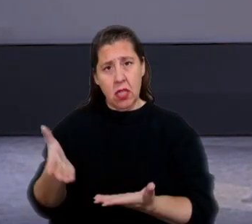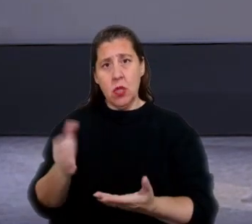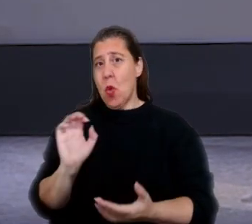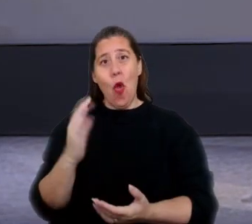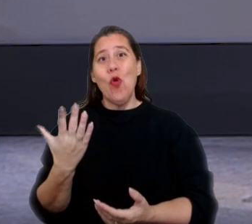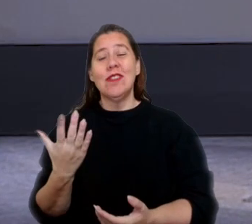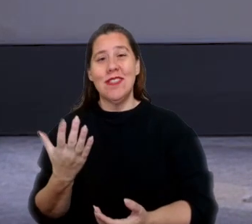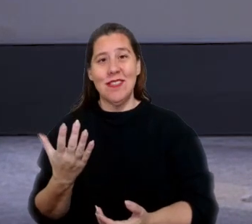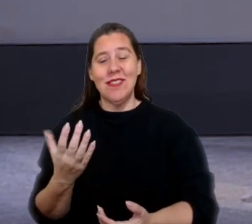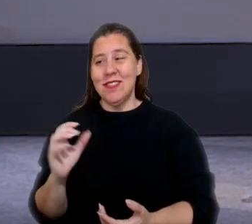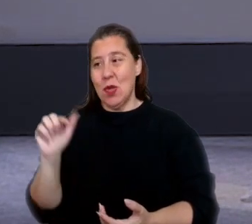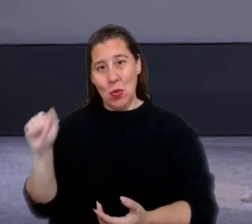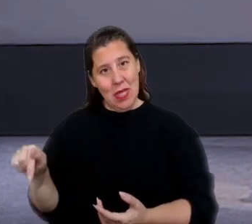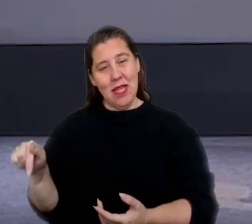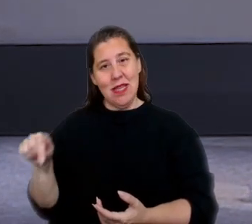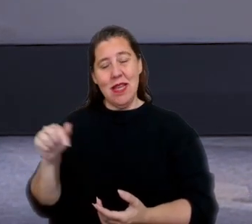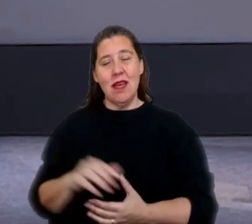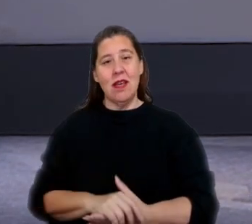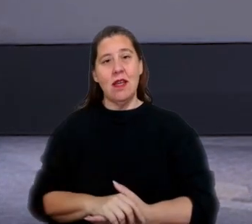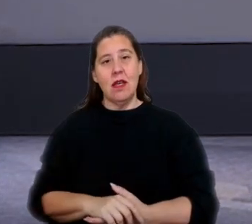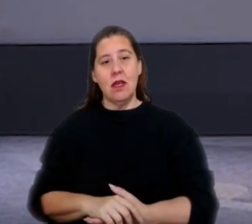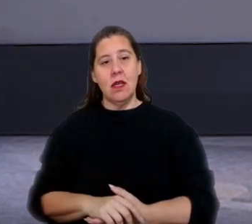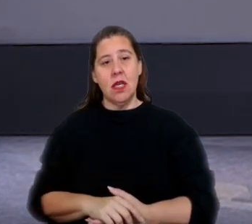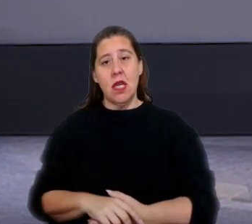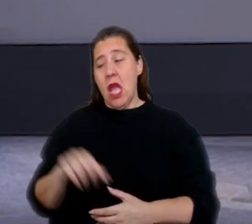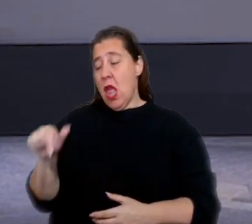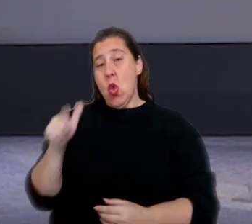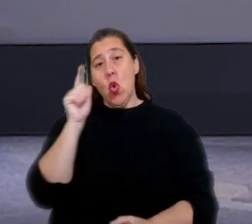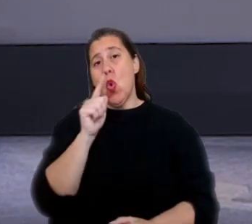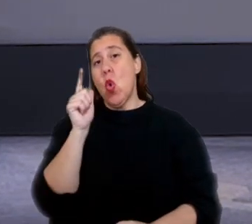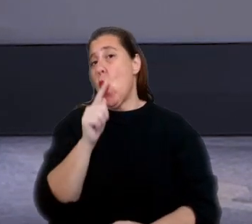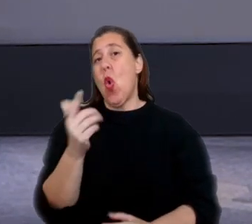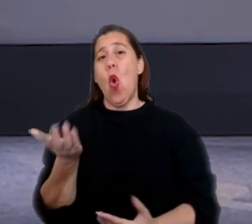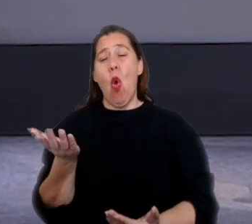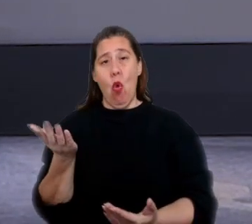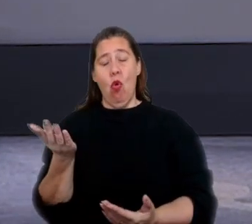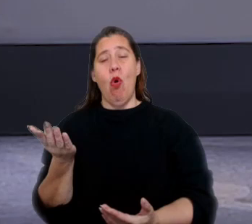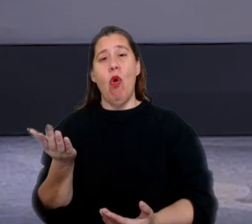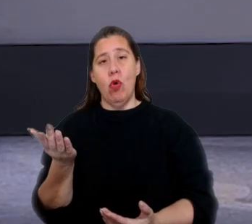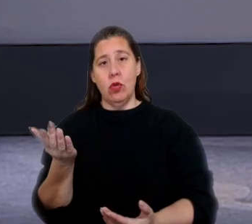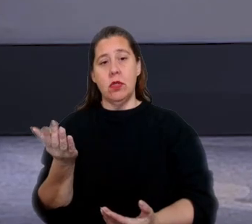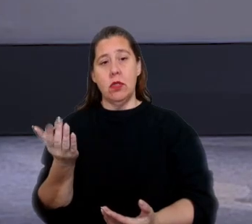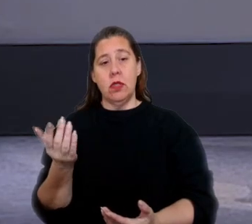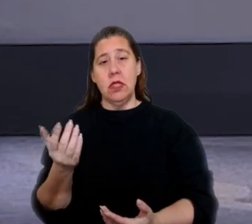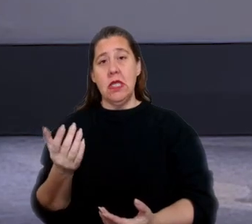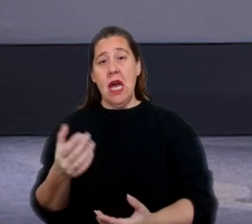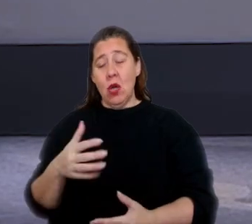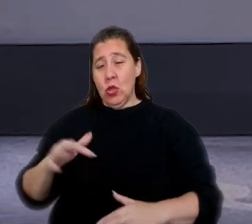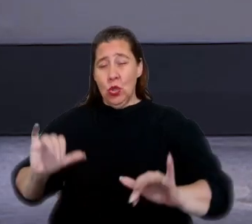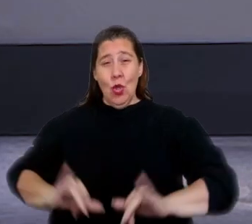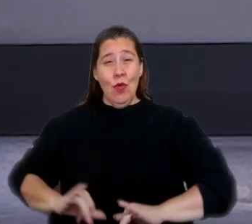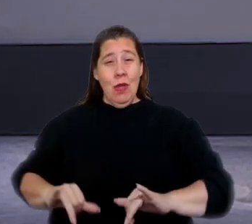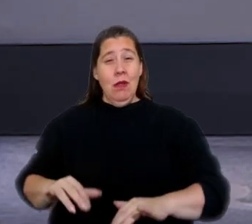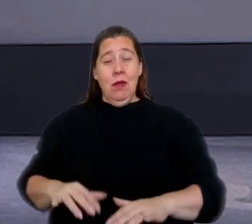aí, né, e não aconteceu o que aconteceu com ele, que ele foi ali não tendo mais condição, né, de lidar, até que ele precisa acabar